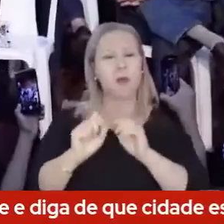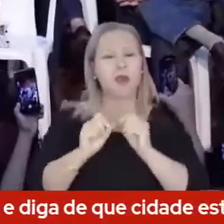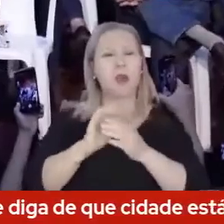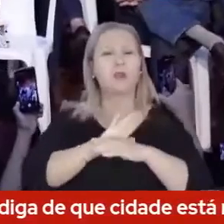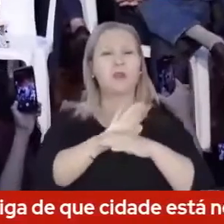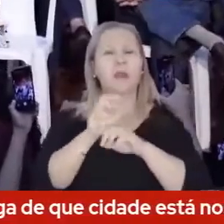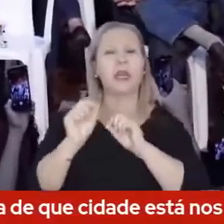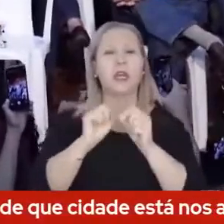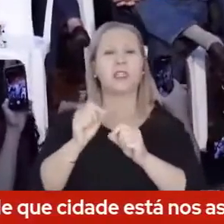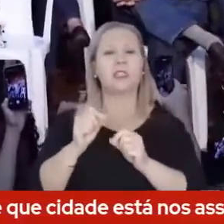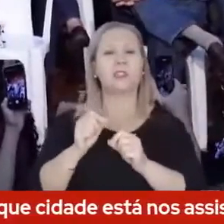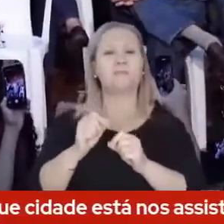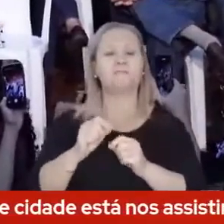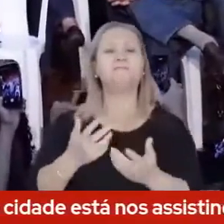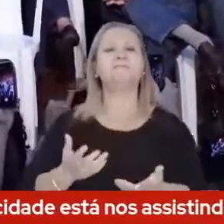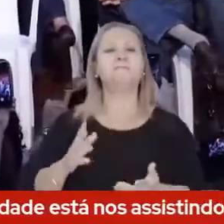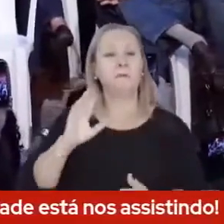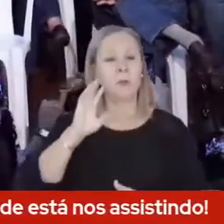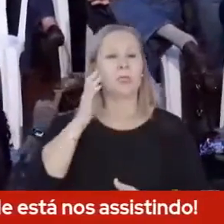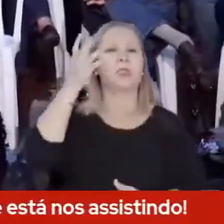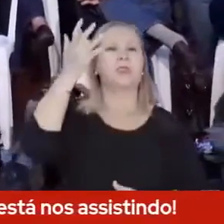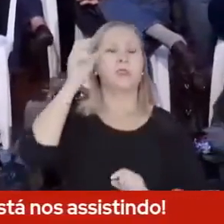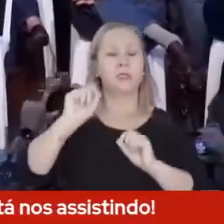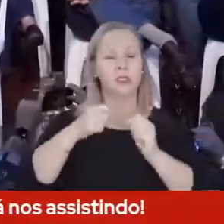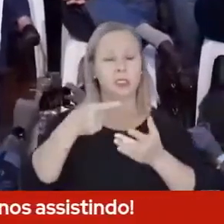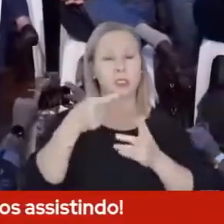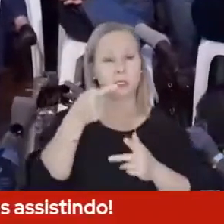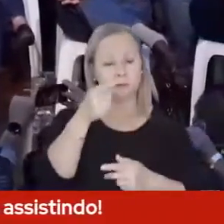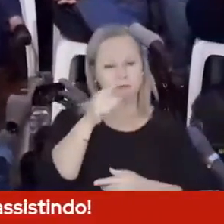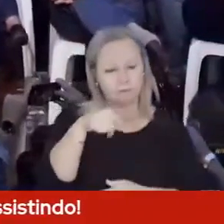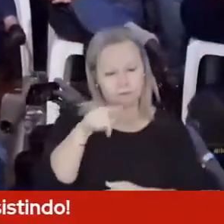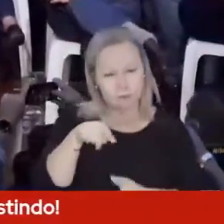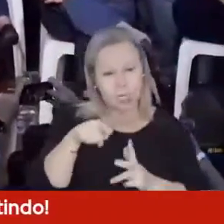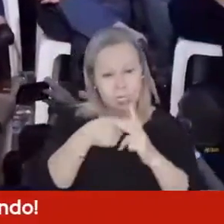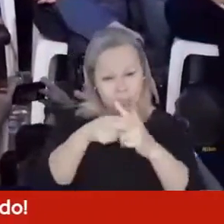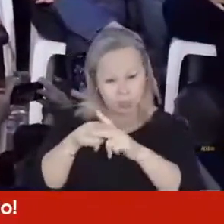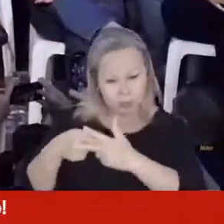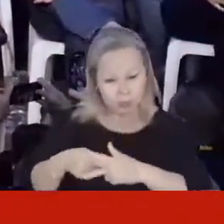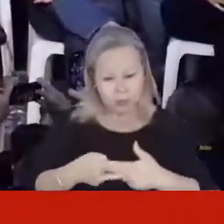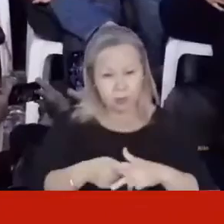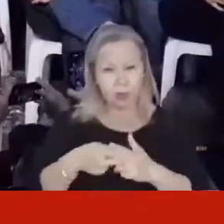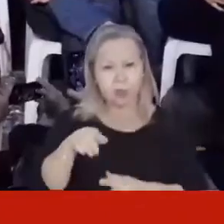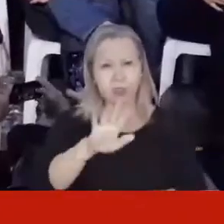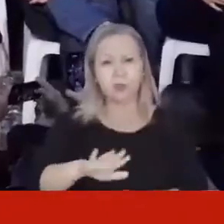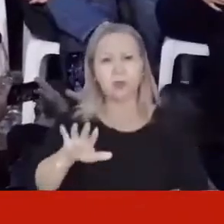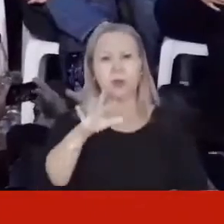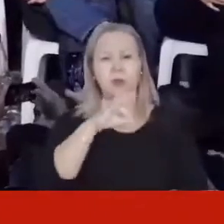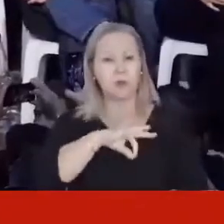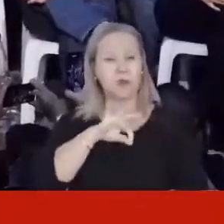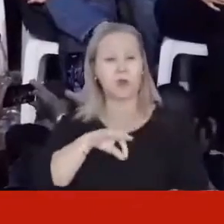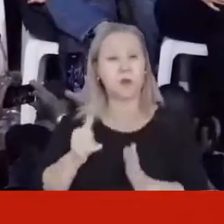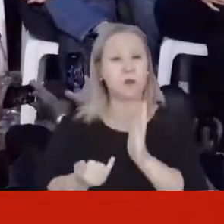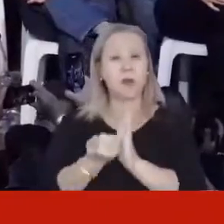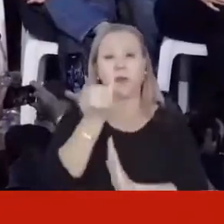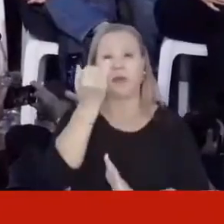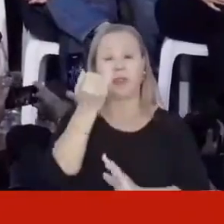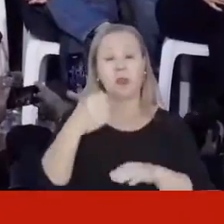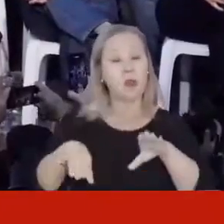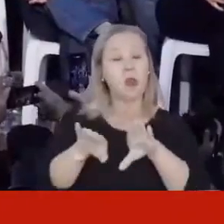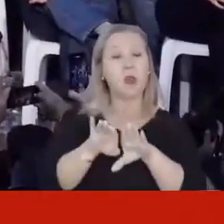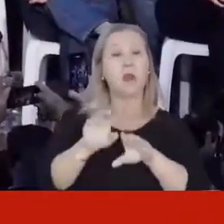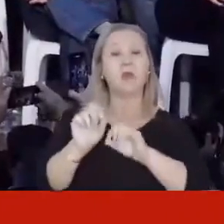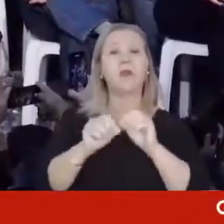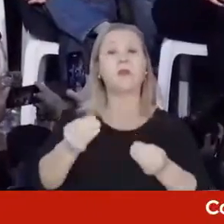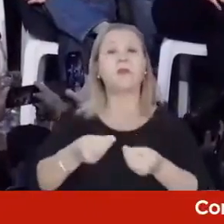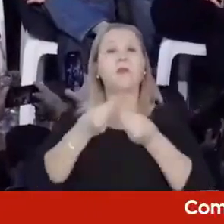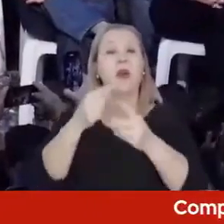decisão de corrigir todo ano o salário mínimo pela inflação e, ao mesmo tempo, dar um aumento